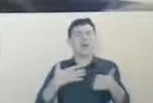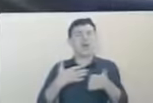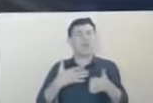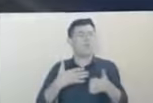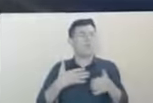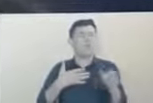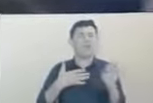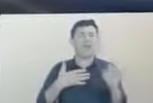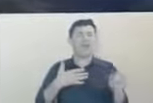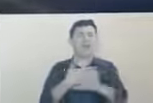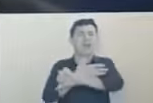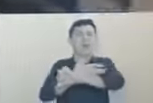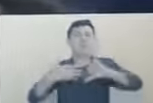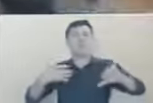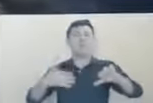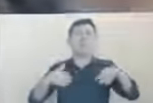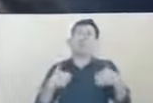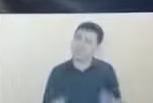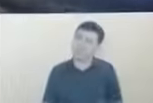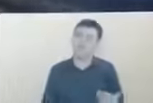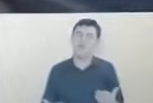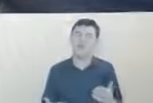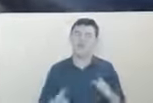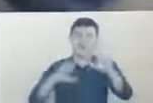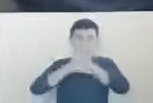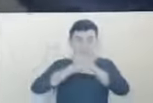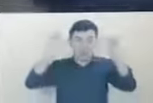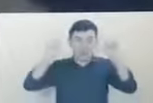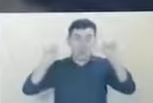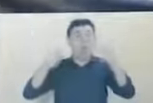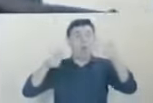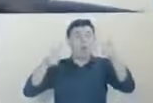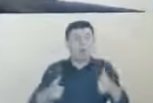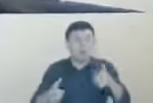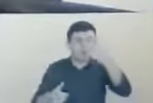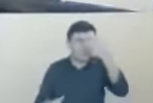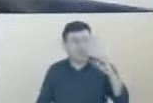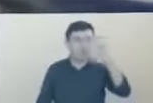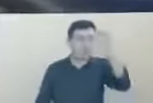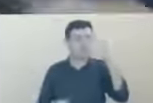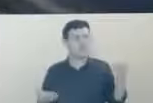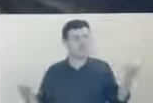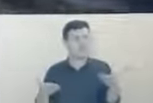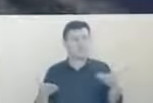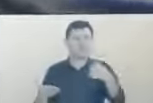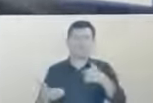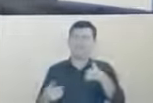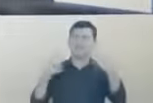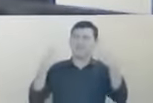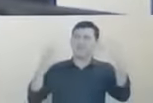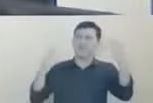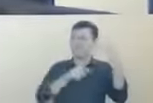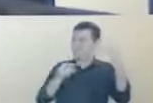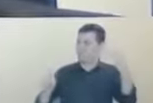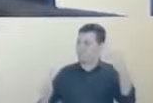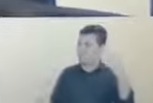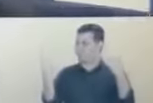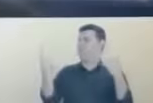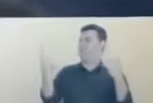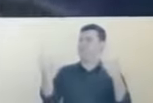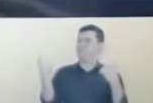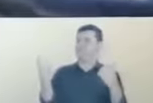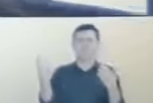o tribunal de Curitiba é conhecido mundialmente hoje como um tribunal de exceção enche-nos de vergonha